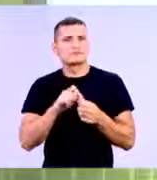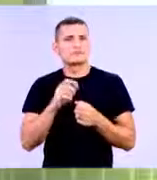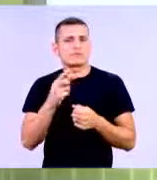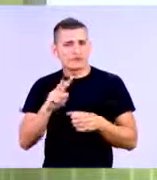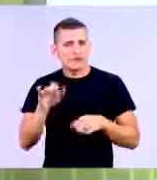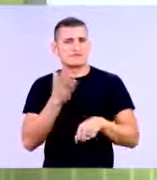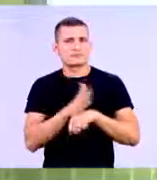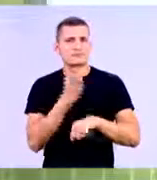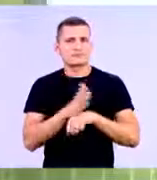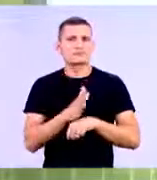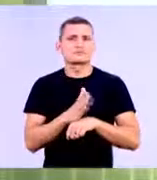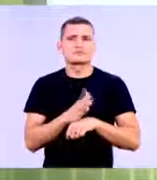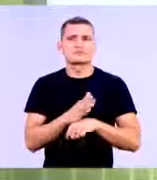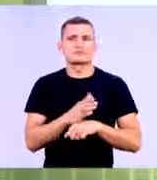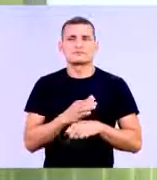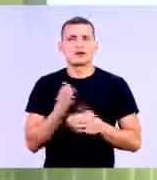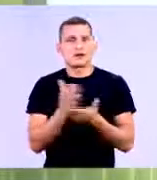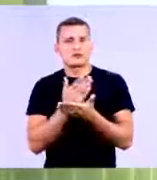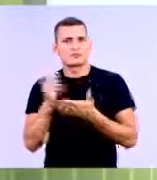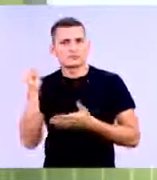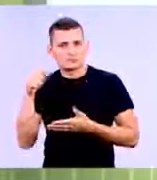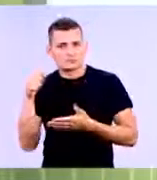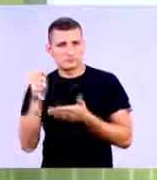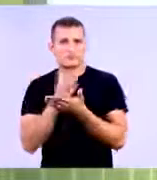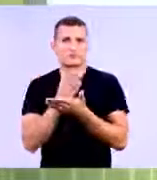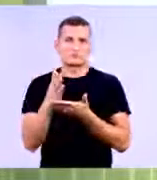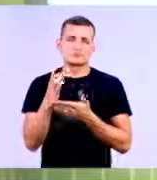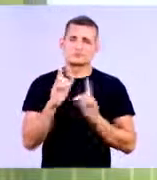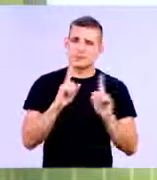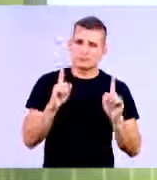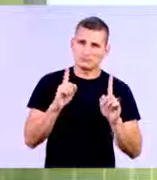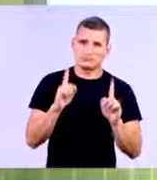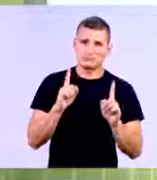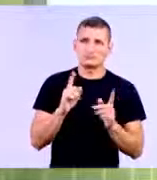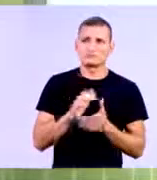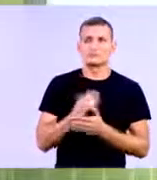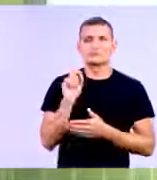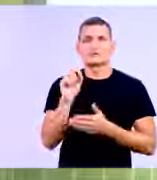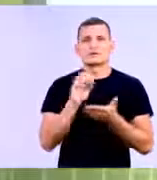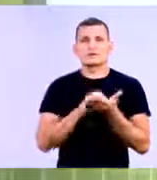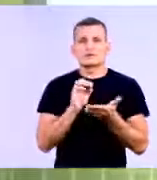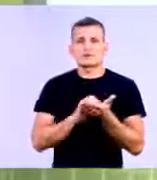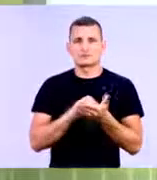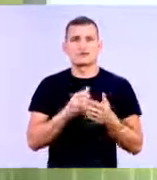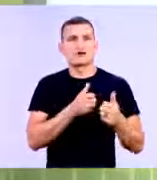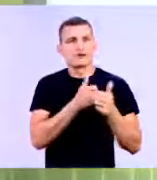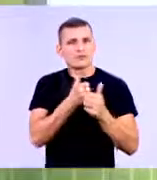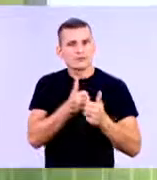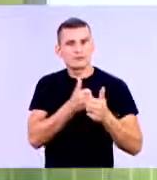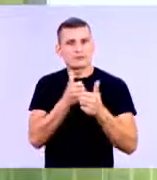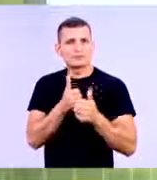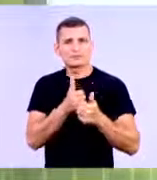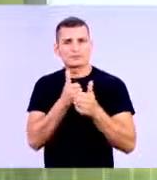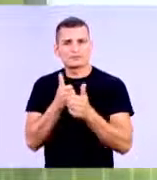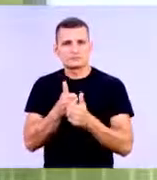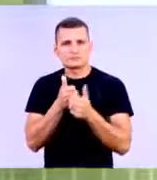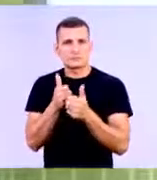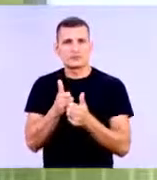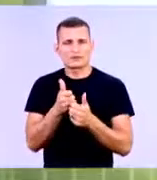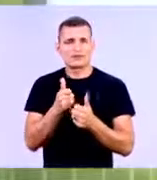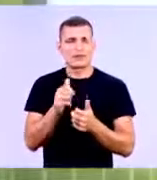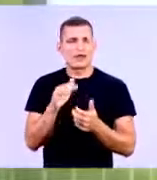em prática. Alguns sim, outras pessoas não irão colocar em prática. O que falta? Um acompanhamento, até